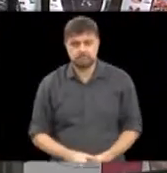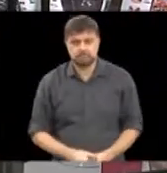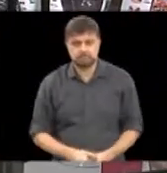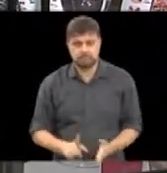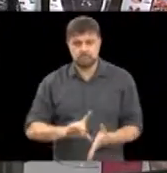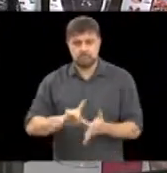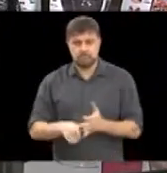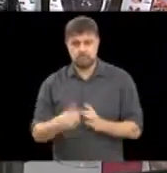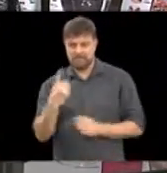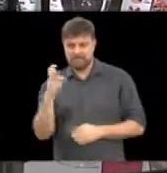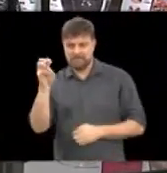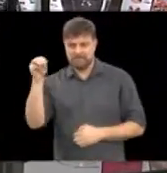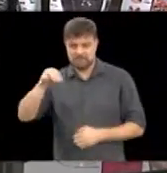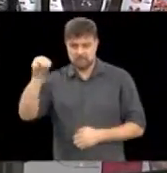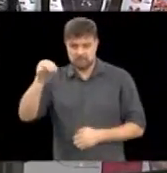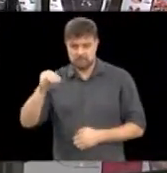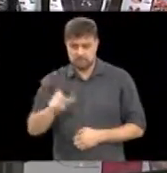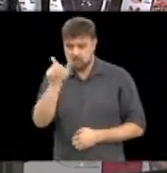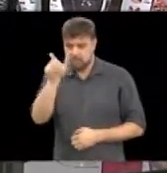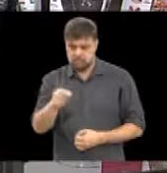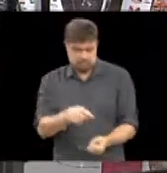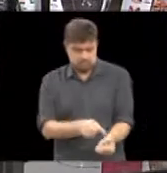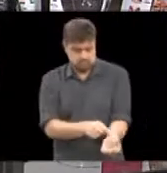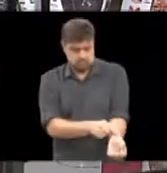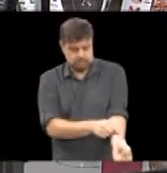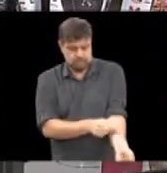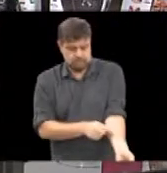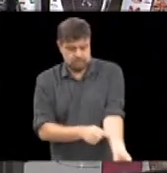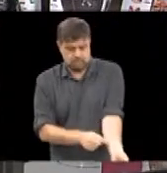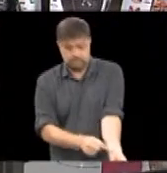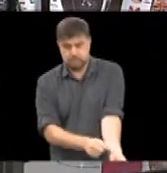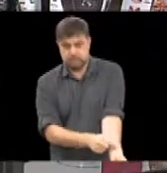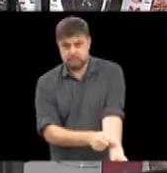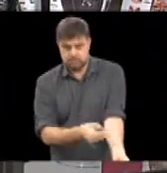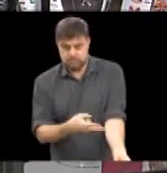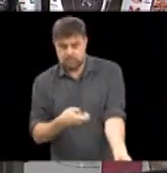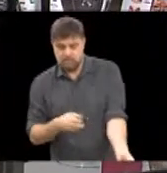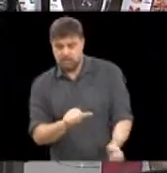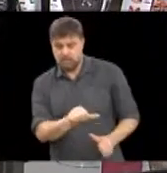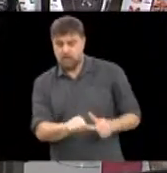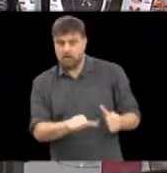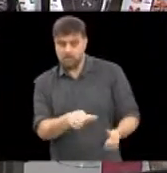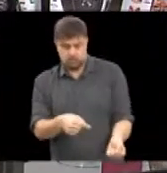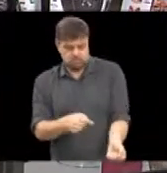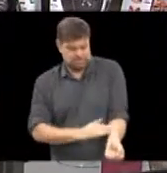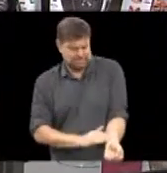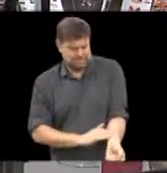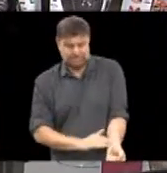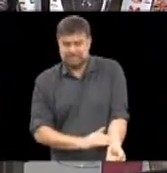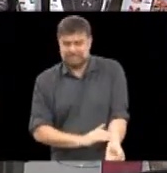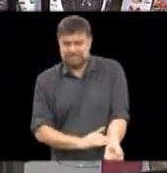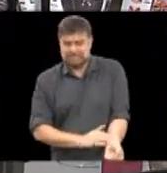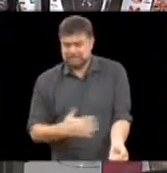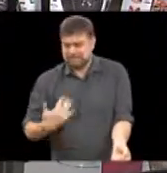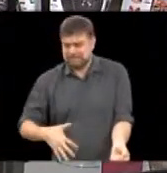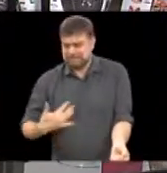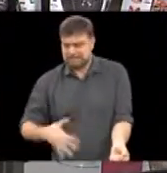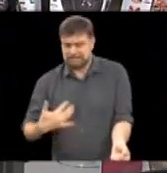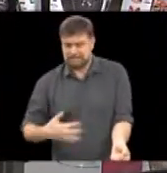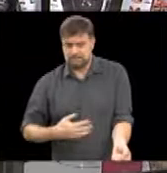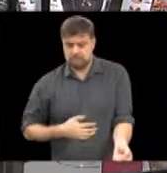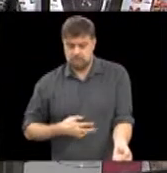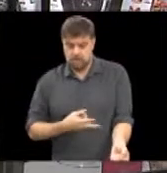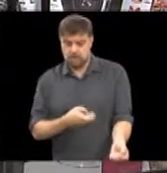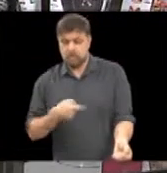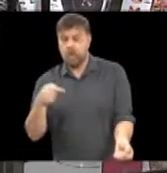né? Então, depois de 15 minutos, o paciente já fica com uma alteração ali, se ele for alérgico. Então, com